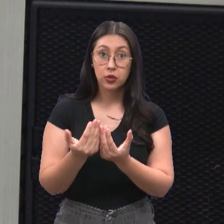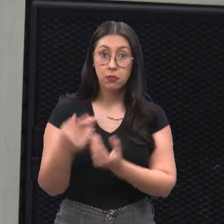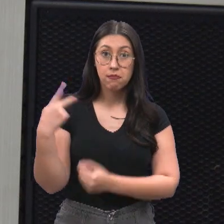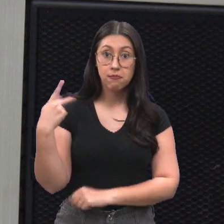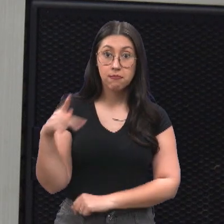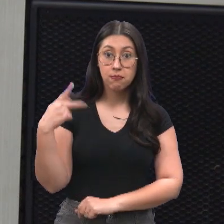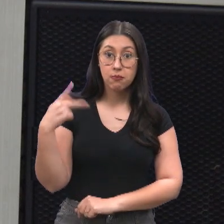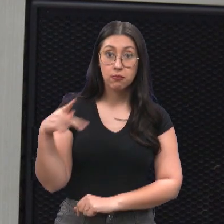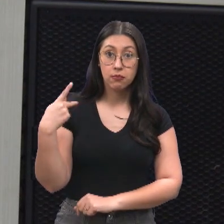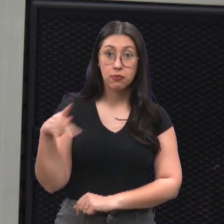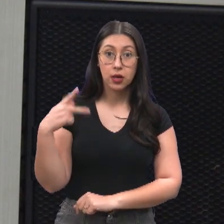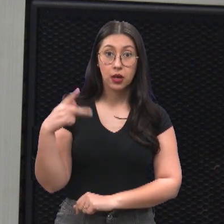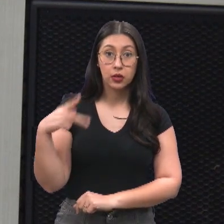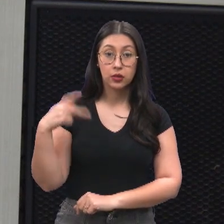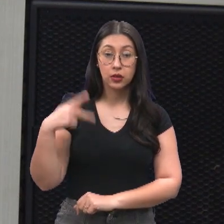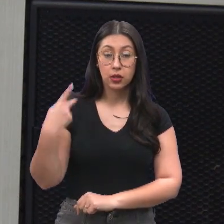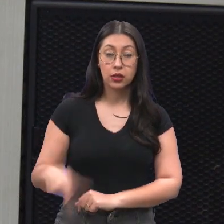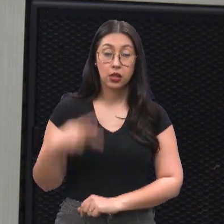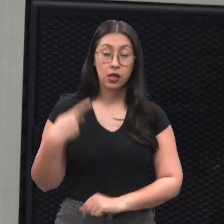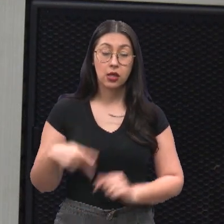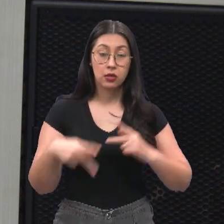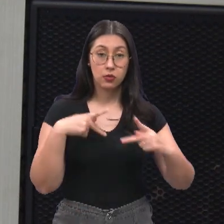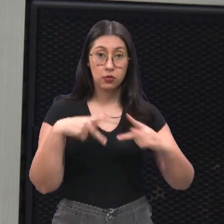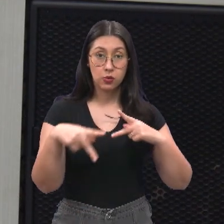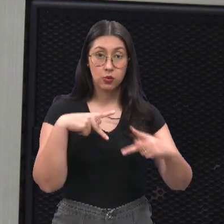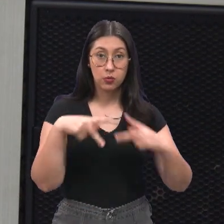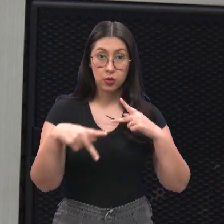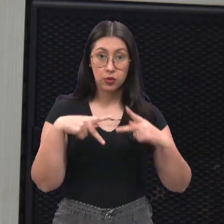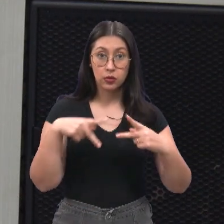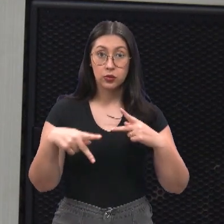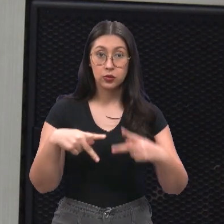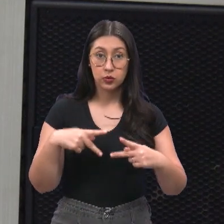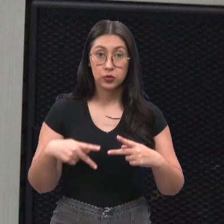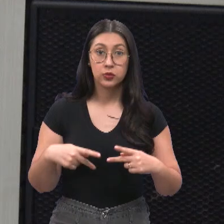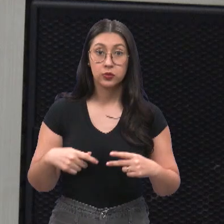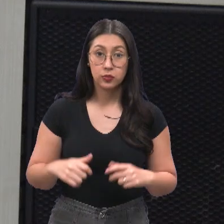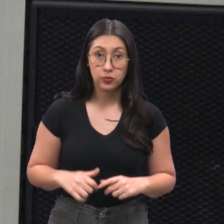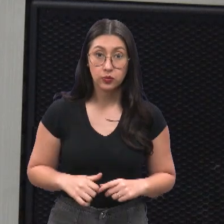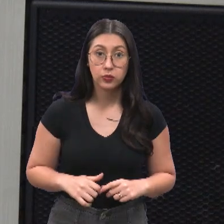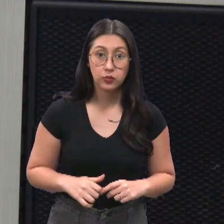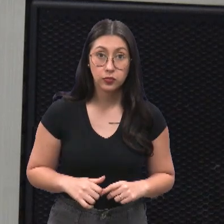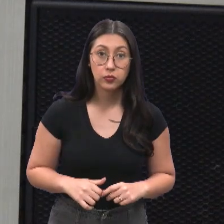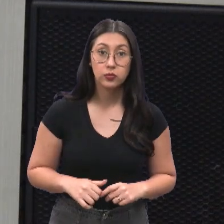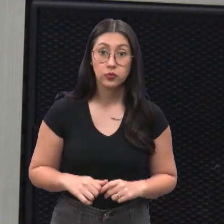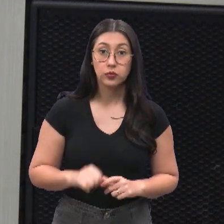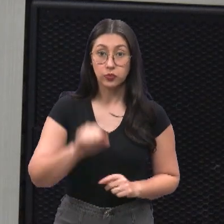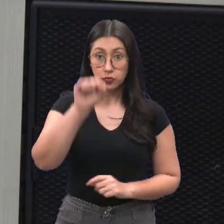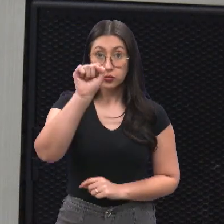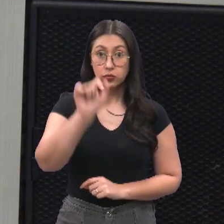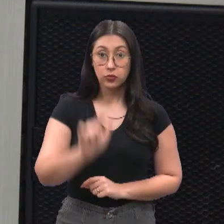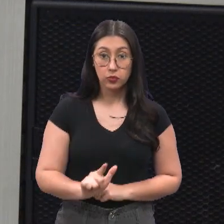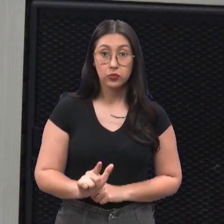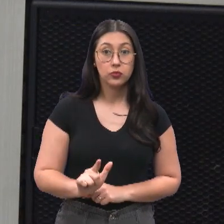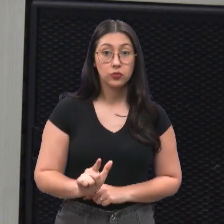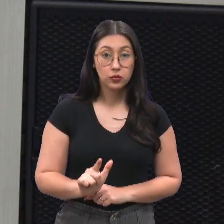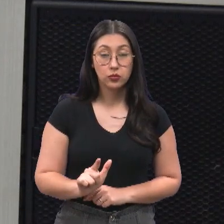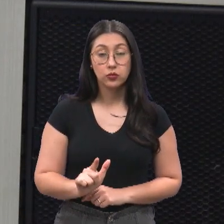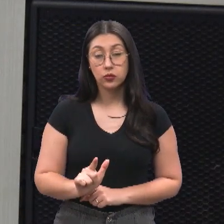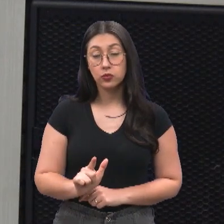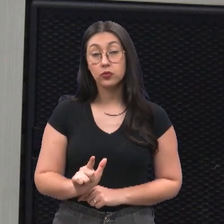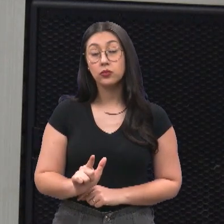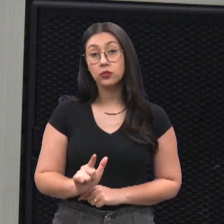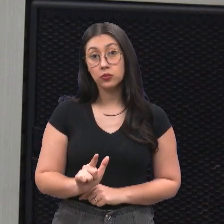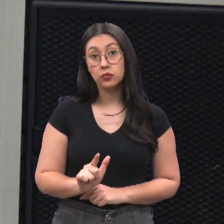Industrial aqui em São José dos Campos, né, Zona Sul de São José dos Campos, que